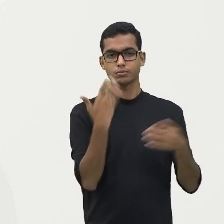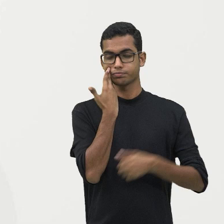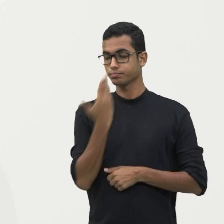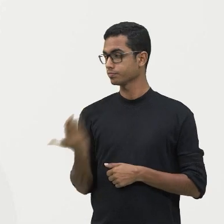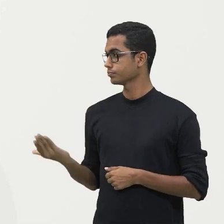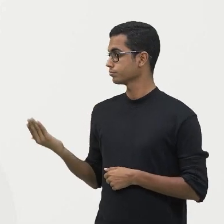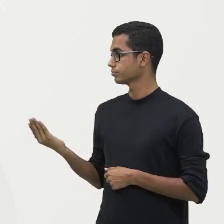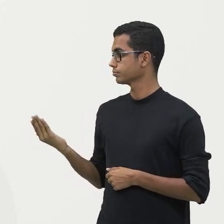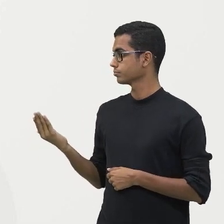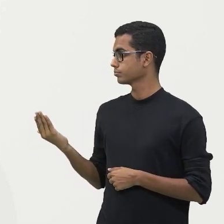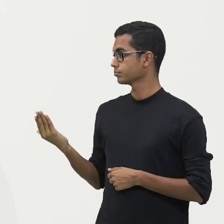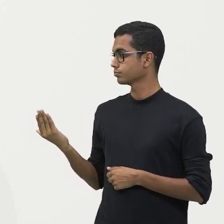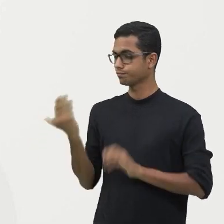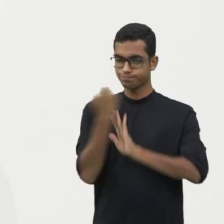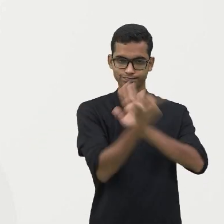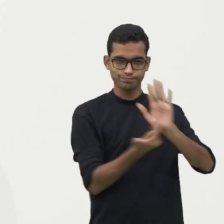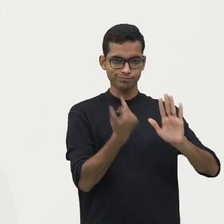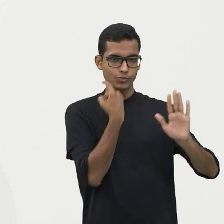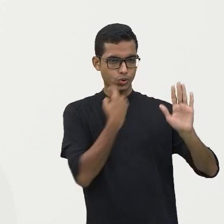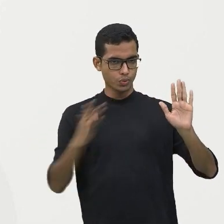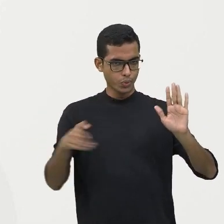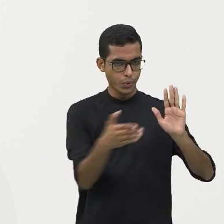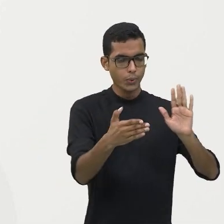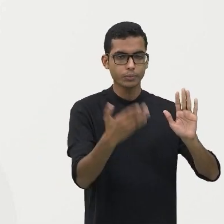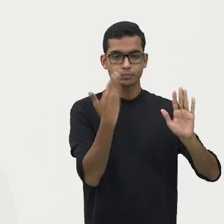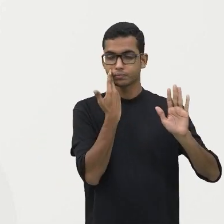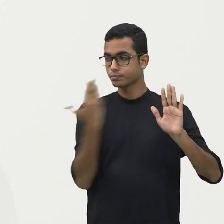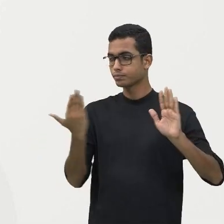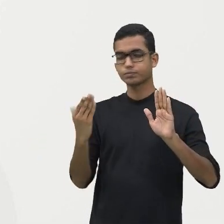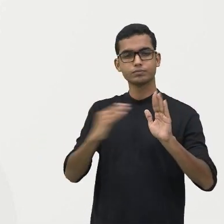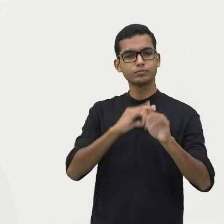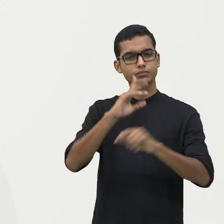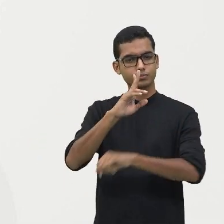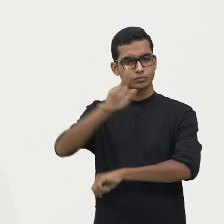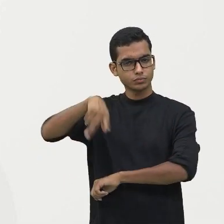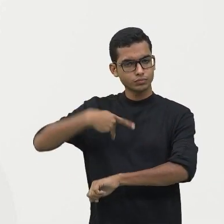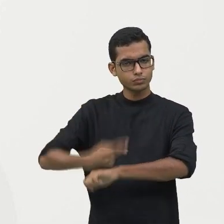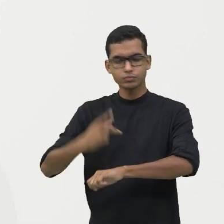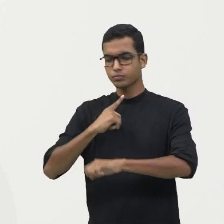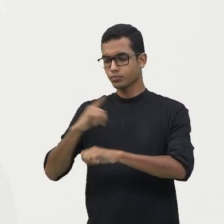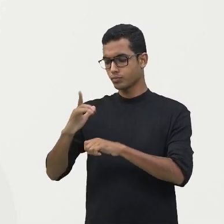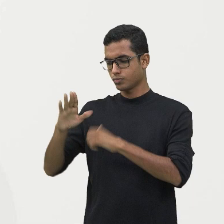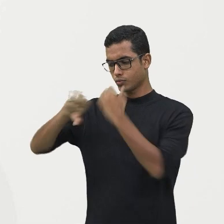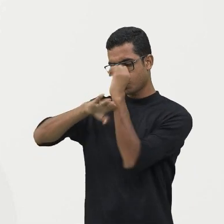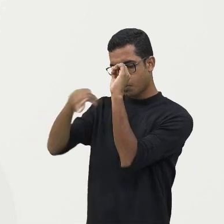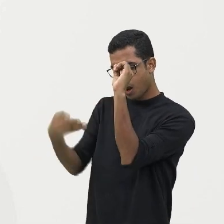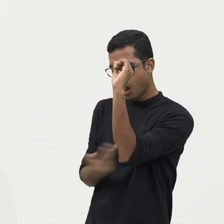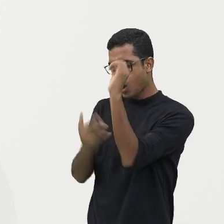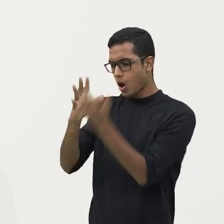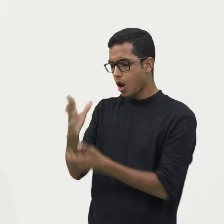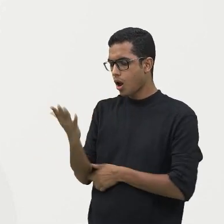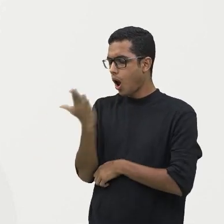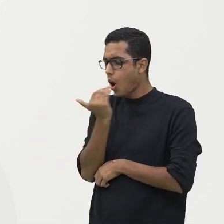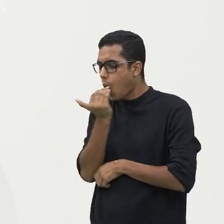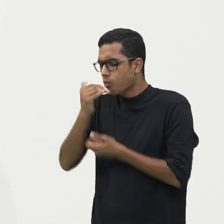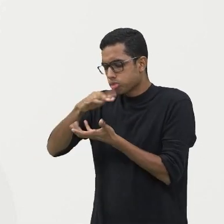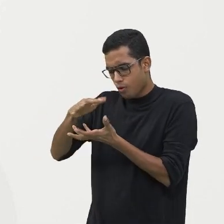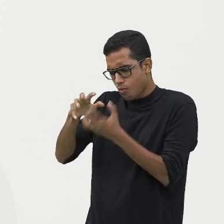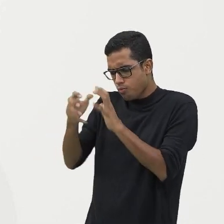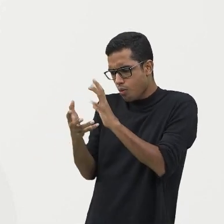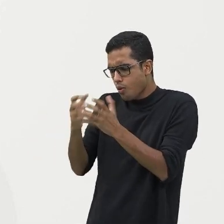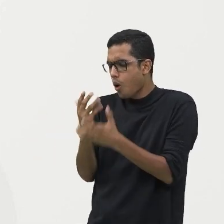ó. Peixe, ok? Deixa essas moléculas o tamanho muito menor. Para quê? Para que